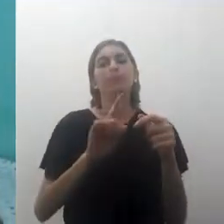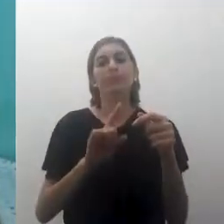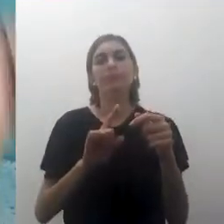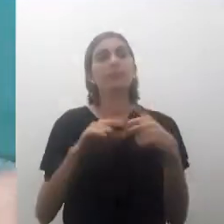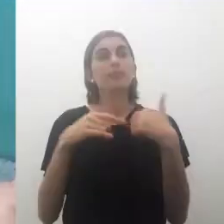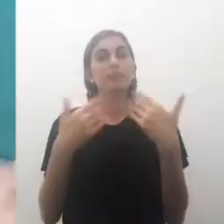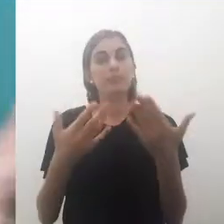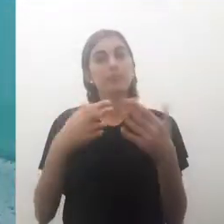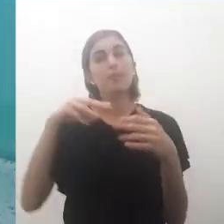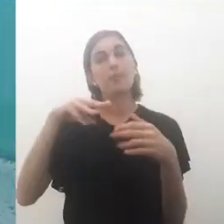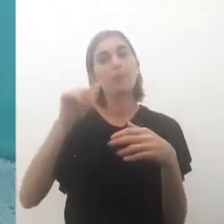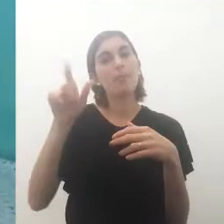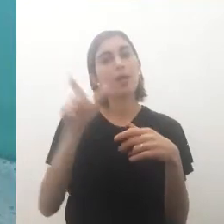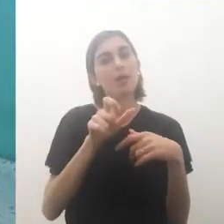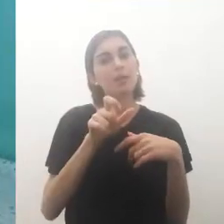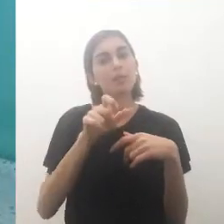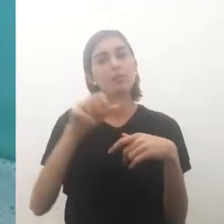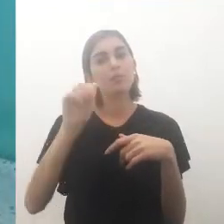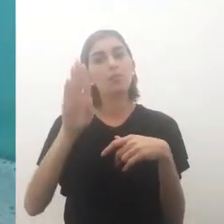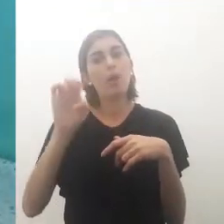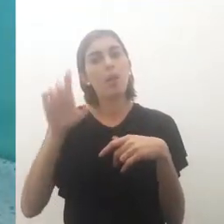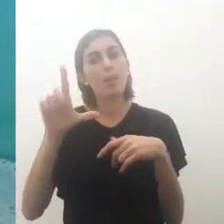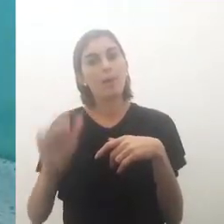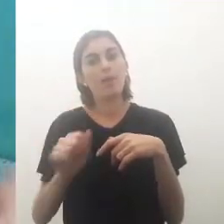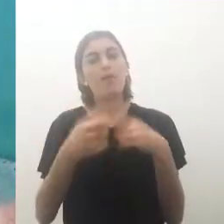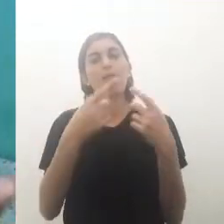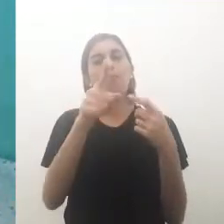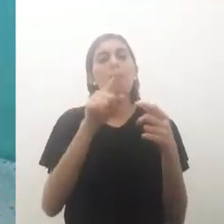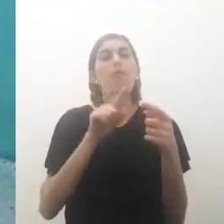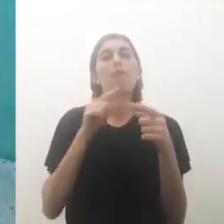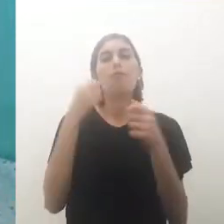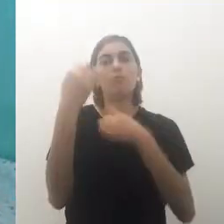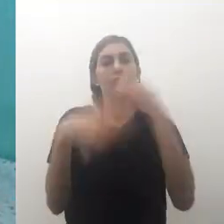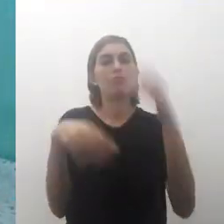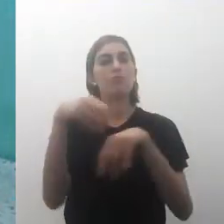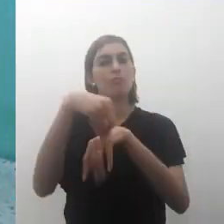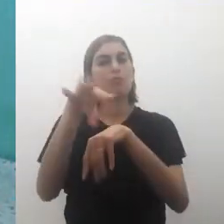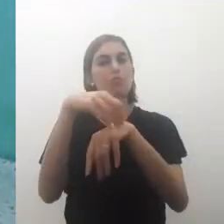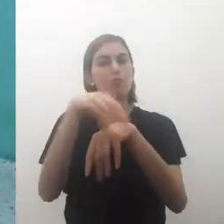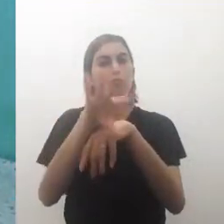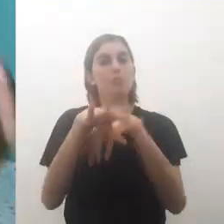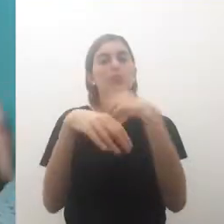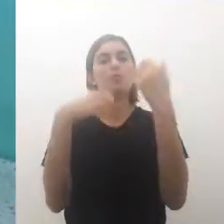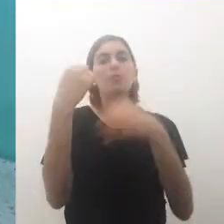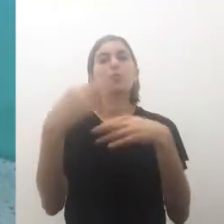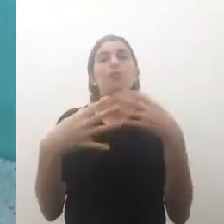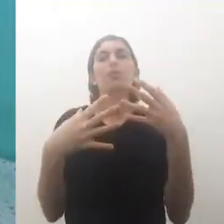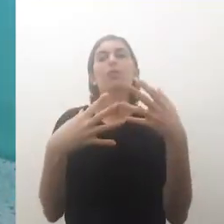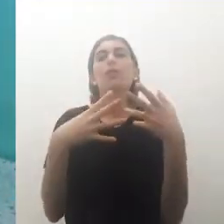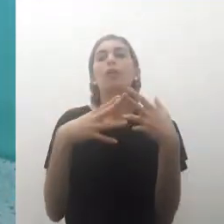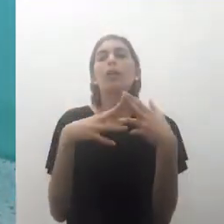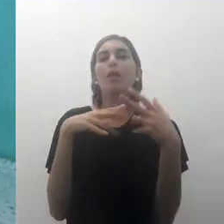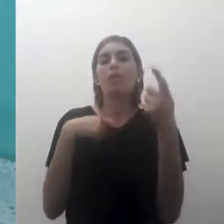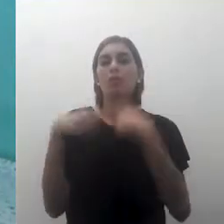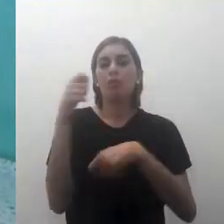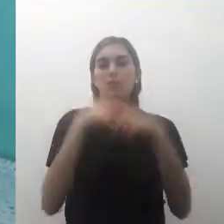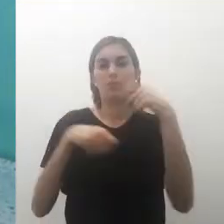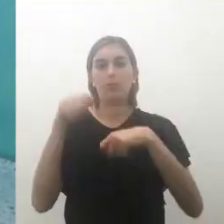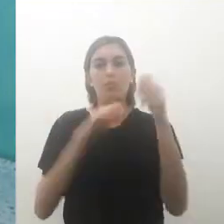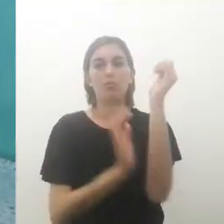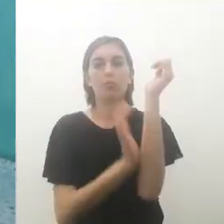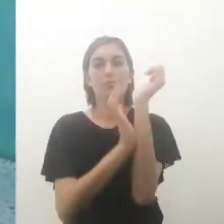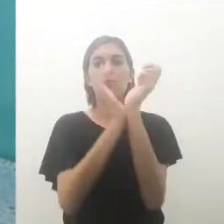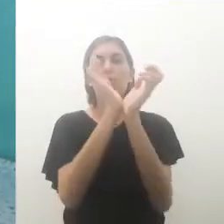em relação ao todo. Max Weber, dentre várias questões que ele traz nessa teoria da